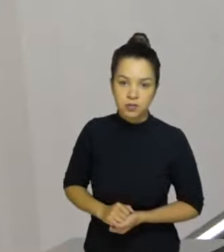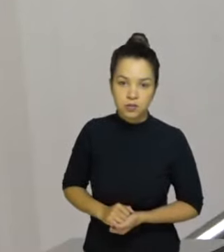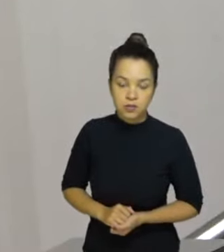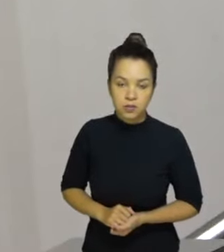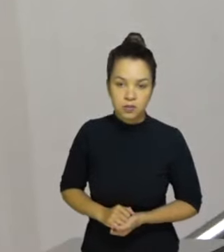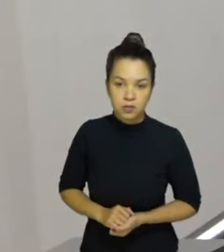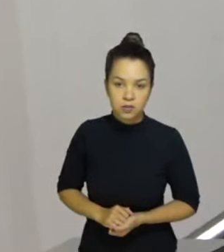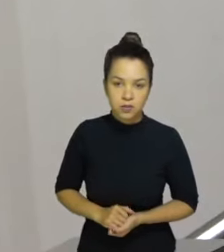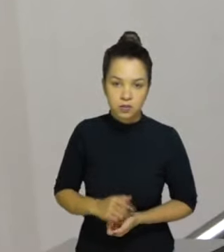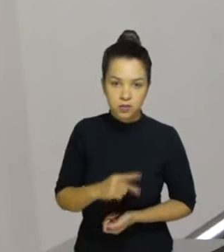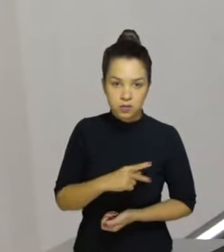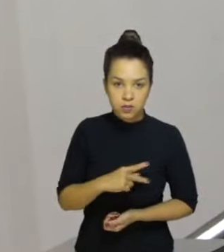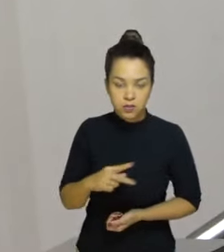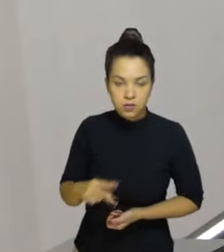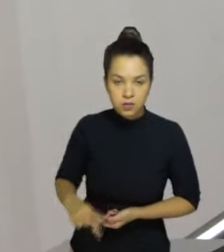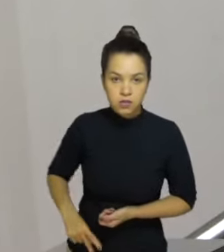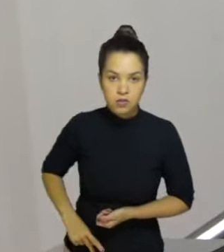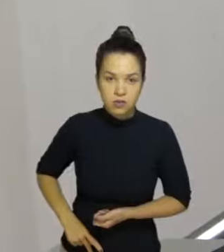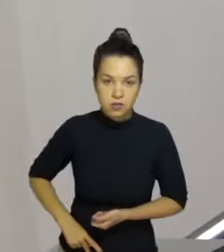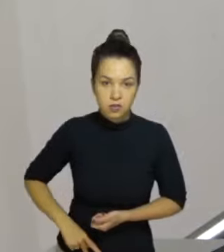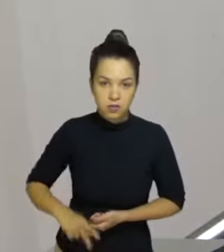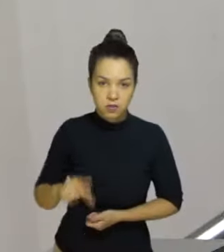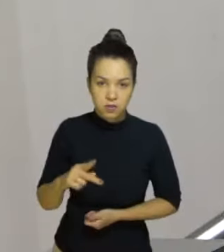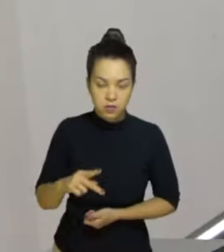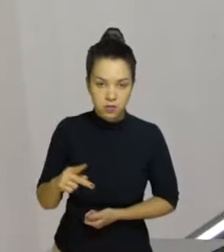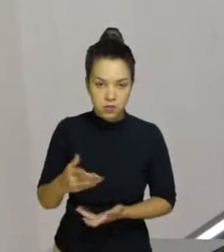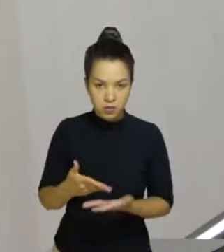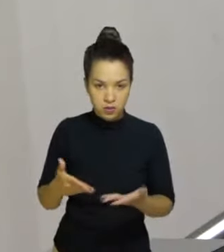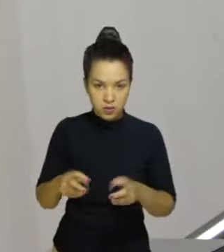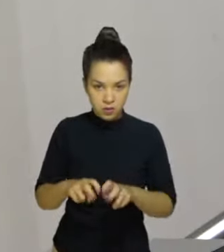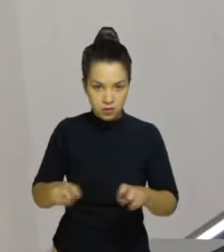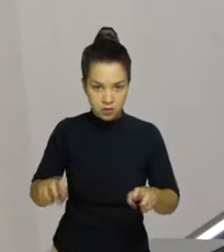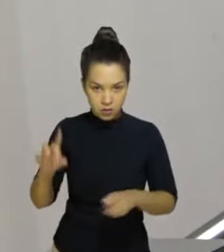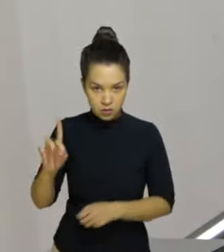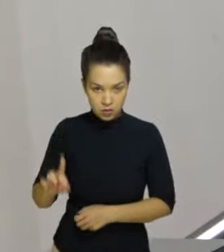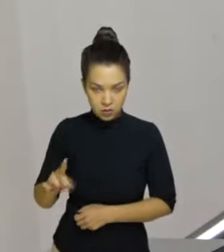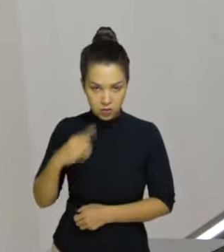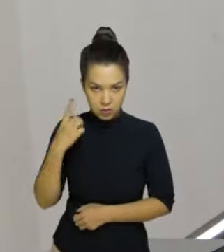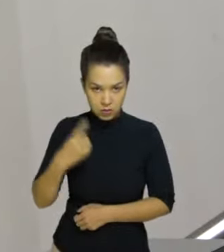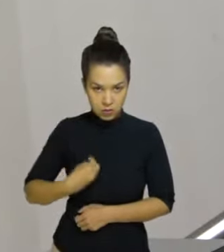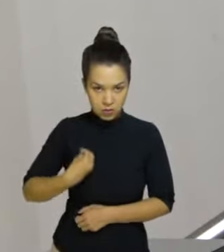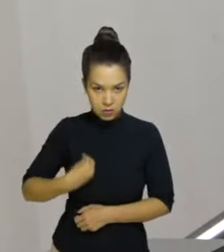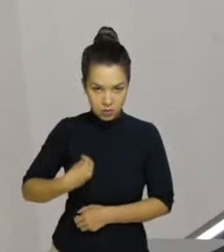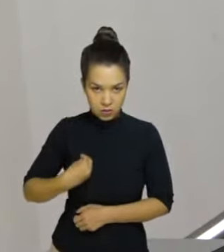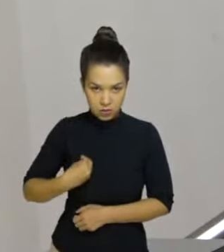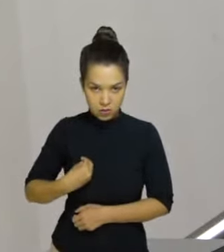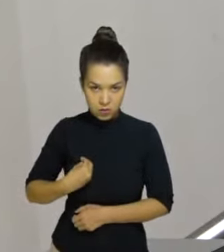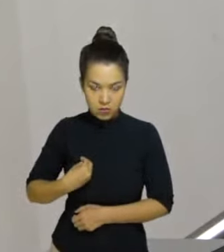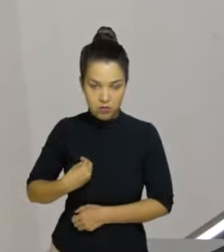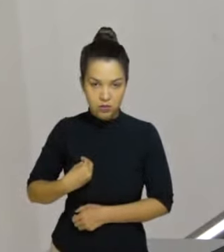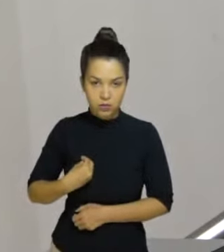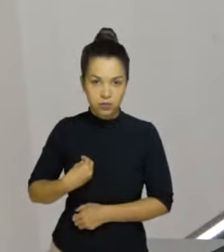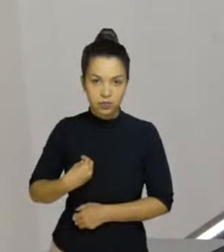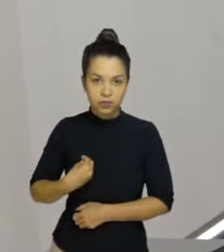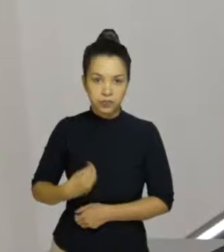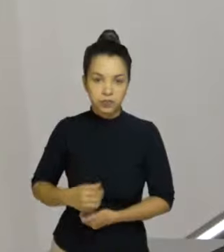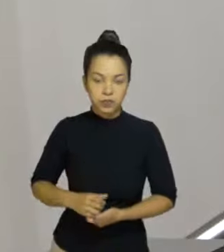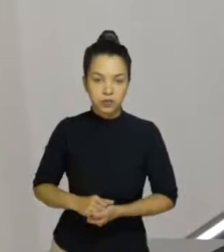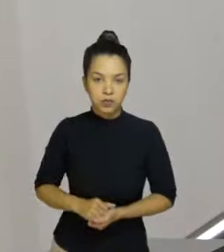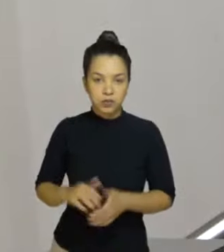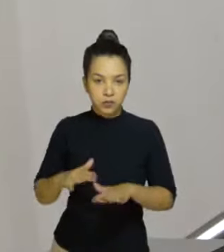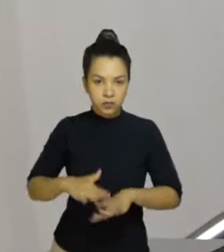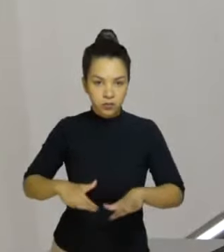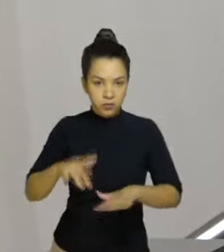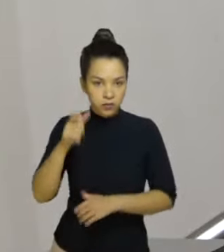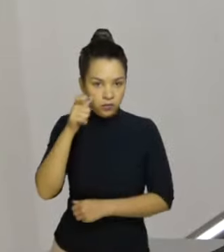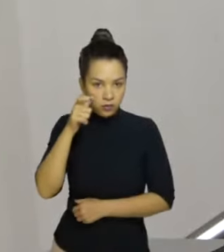Senhor presidente, padre Pedro, mesa diretora, deputados presentes nessa sessão legislativa, a todos que nos